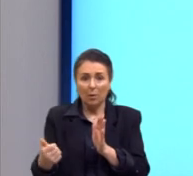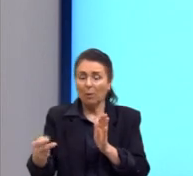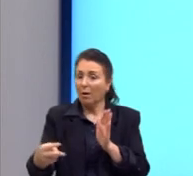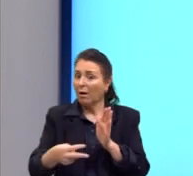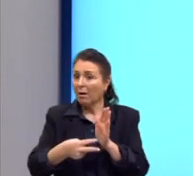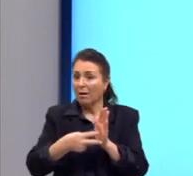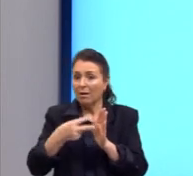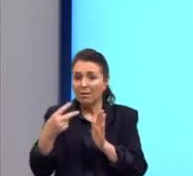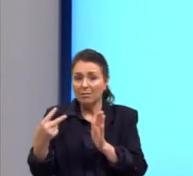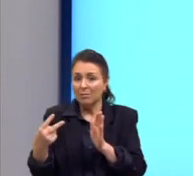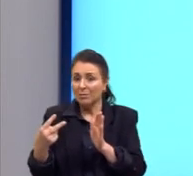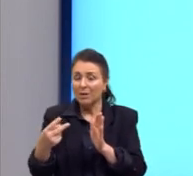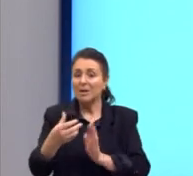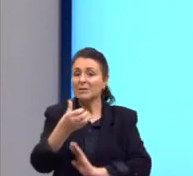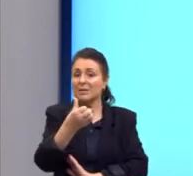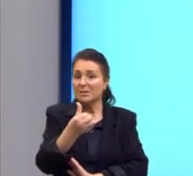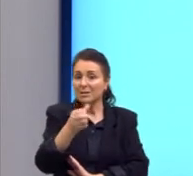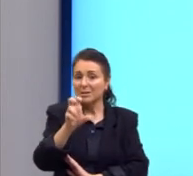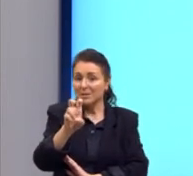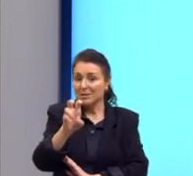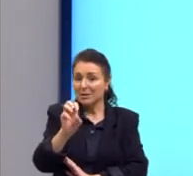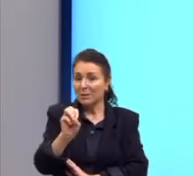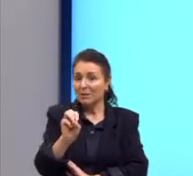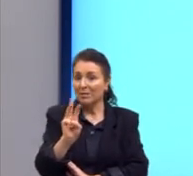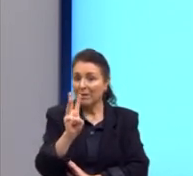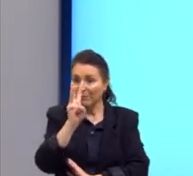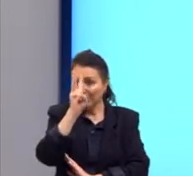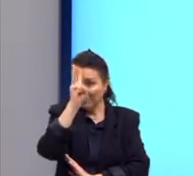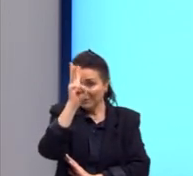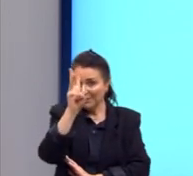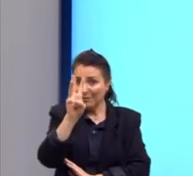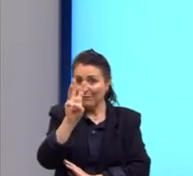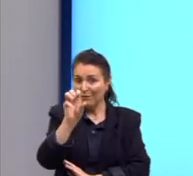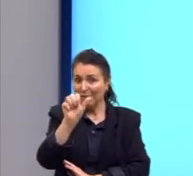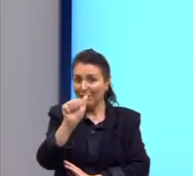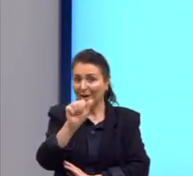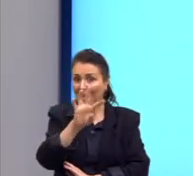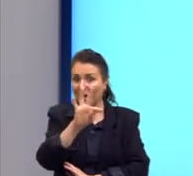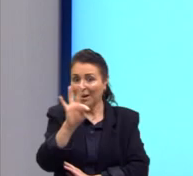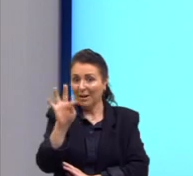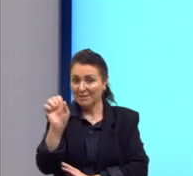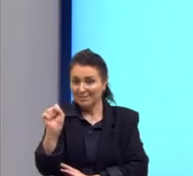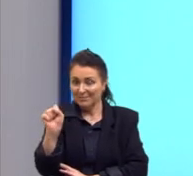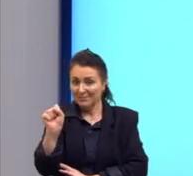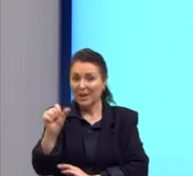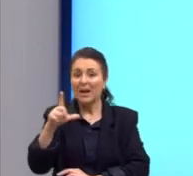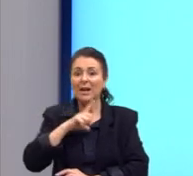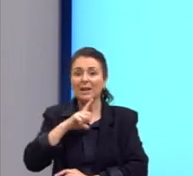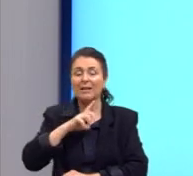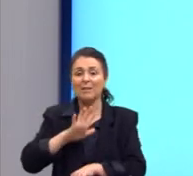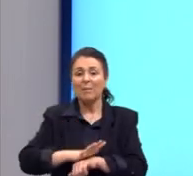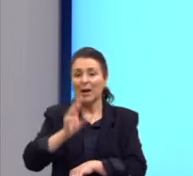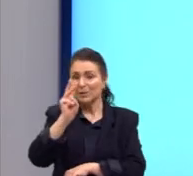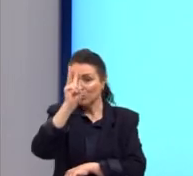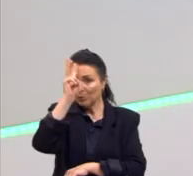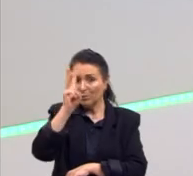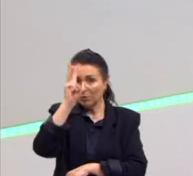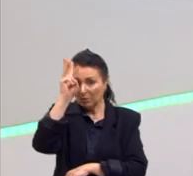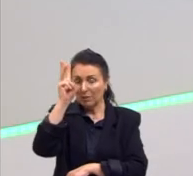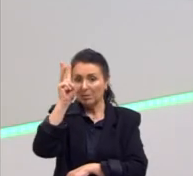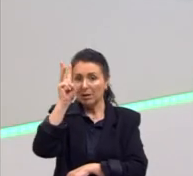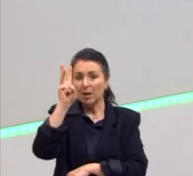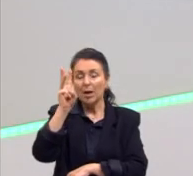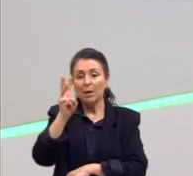segunda aqui onde a gente tem 650 watts tá então vai lá e aqui tem uma maior potência então ela vai fazer o trabalho que eu